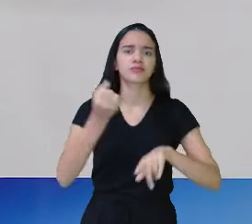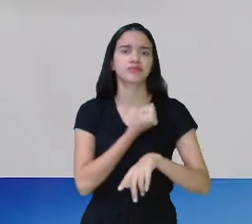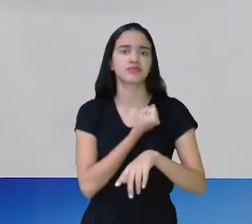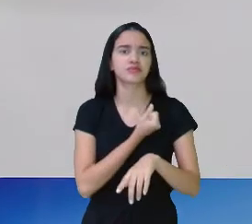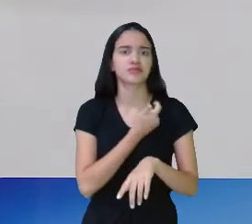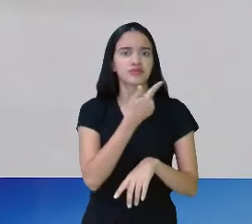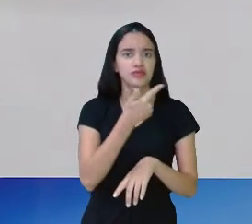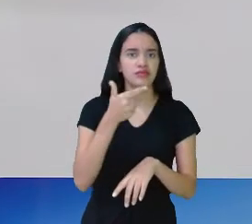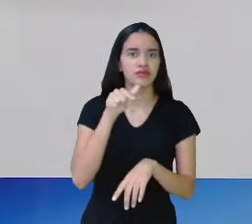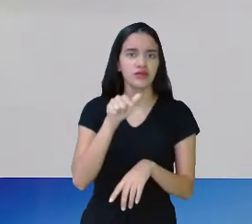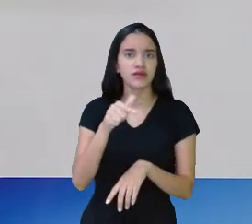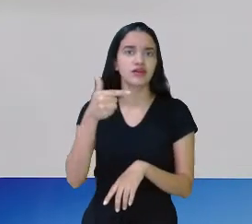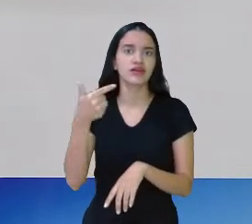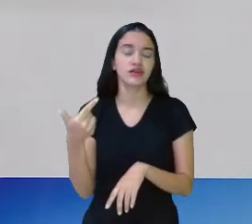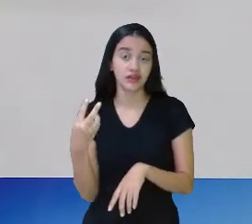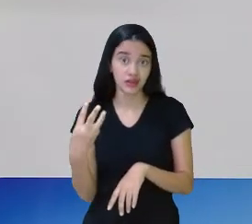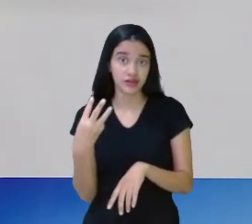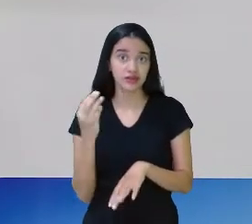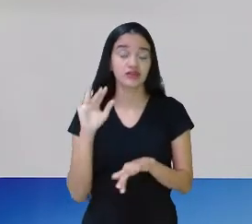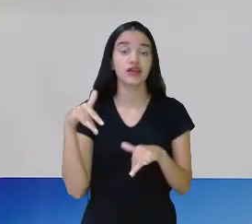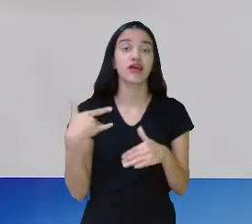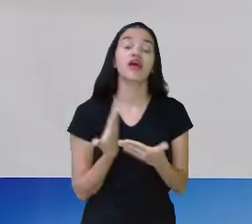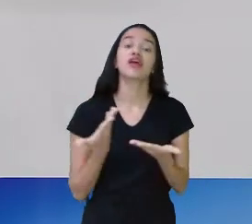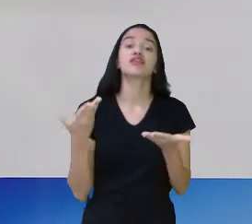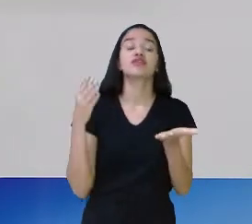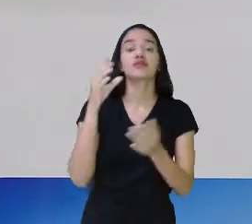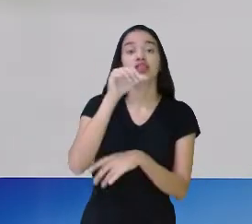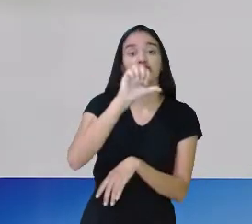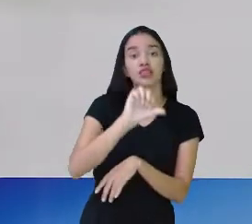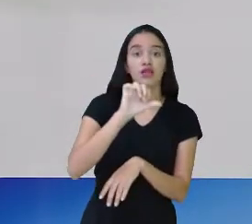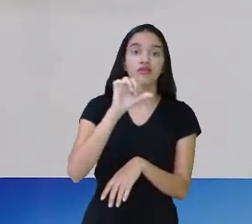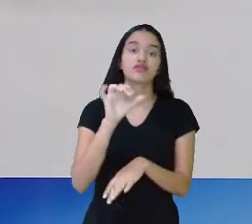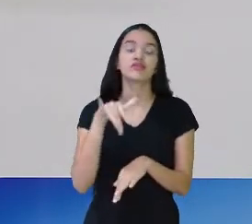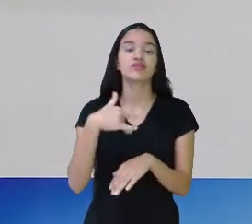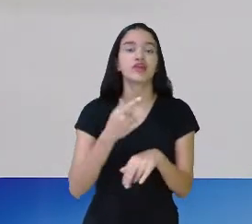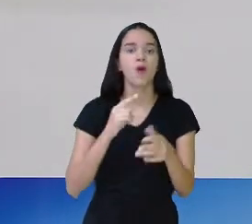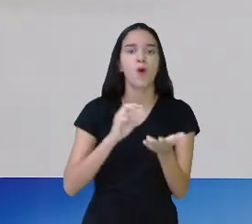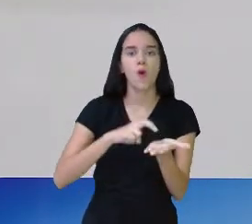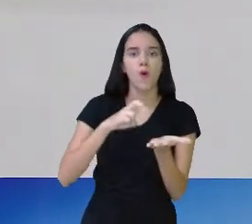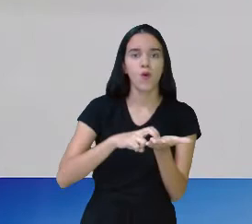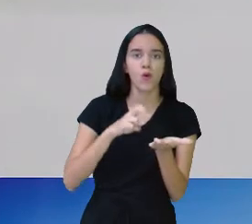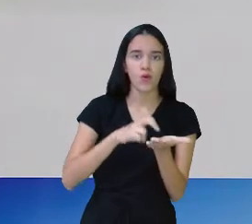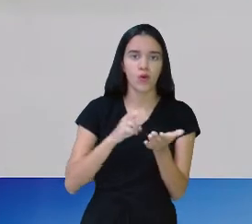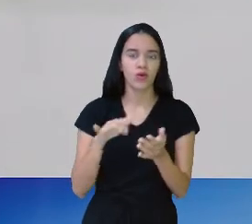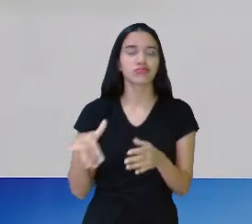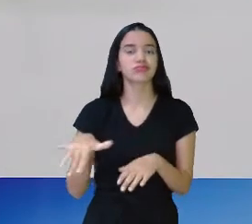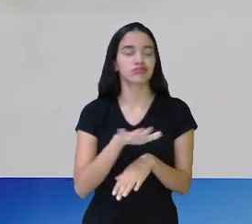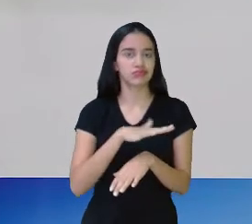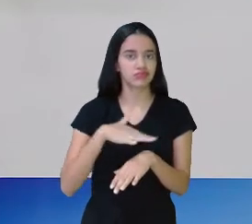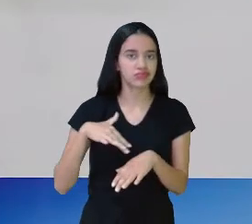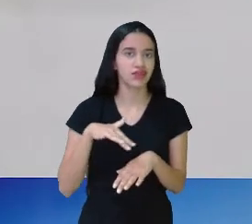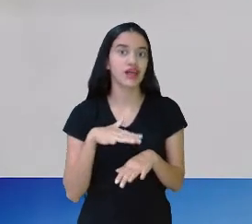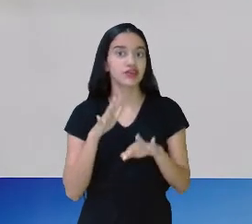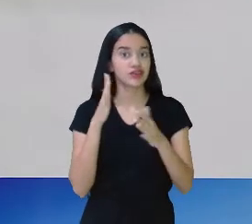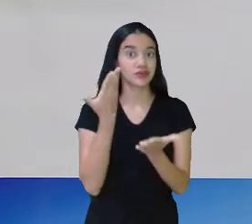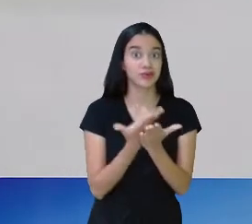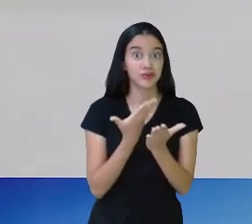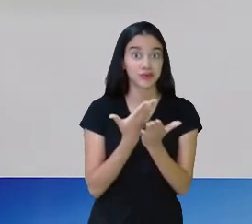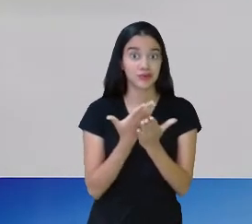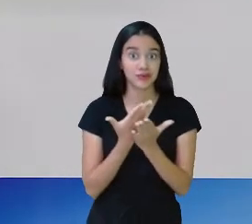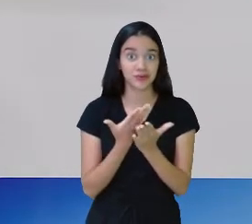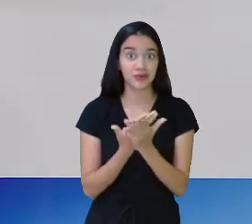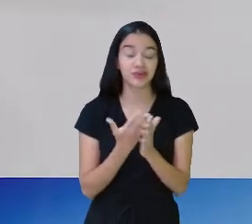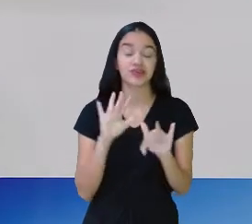canal 22.3. A partir das 9 horas a gente já está na área com a aula da professora Abigail, né,